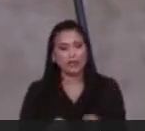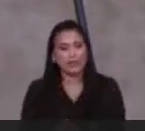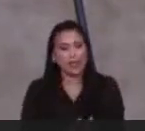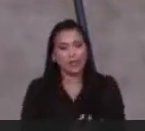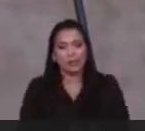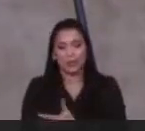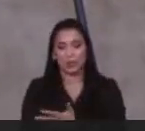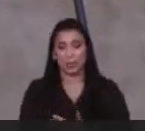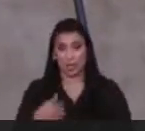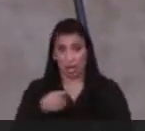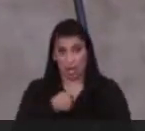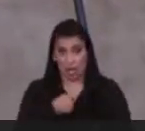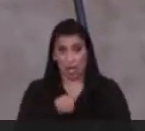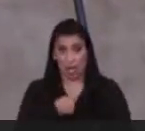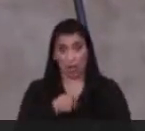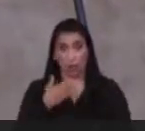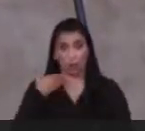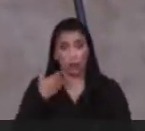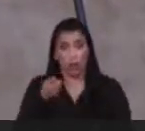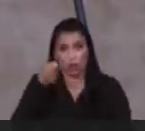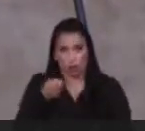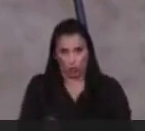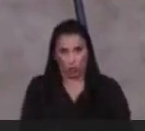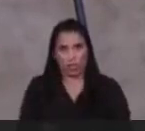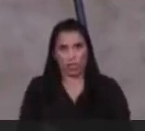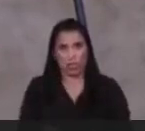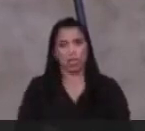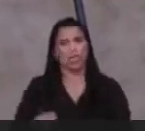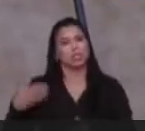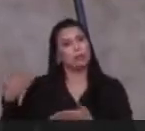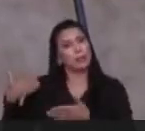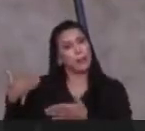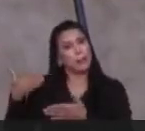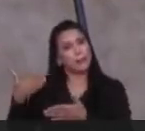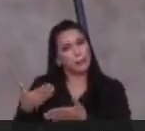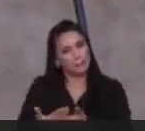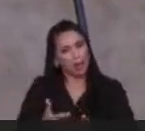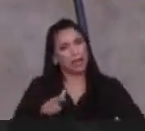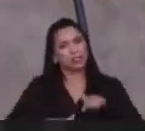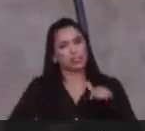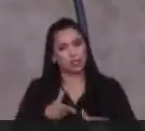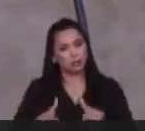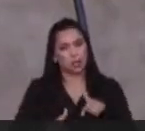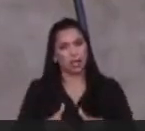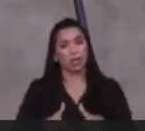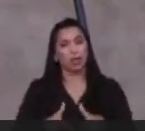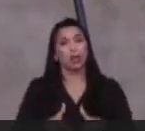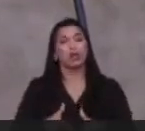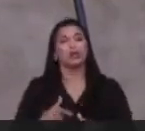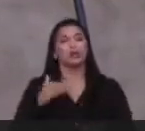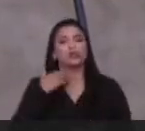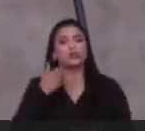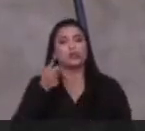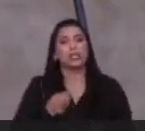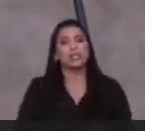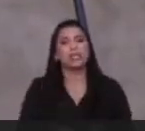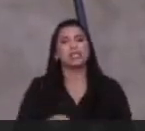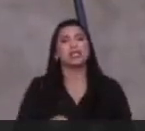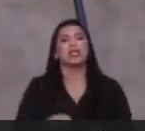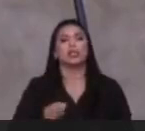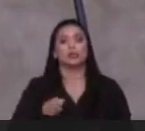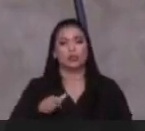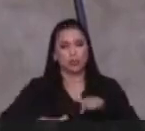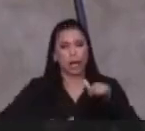Para uma juíza de carreira como eu, que fez a opção pela magistratura do trabalho há mais de meio